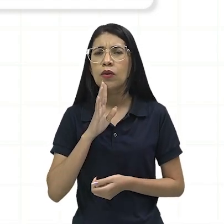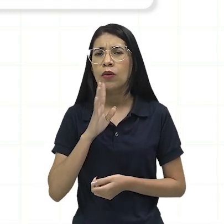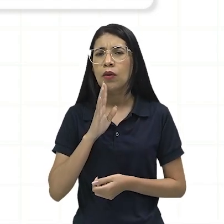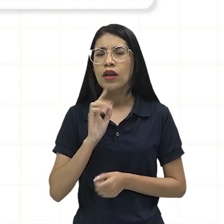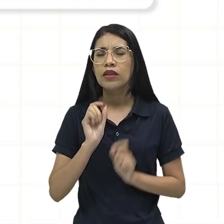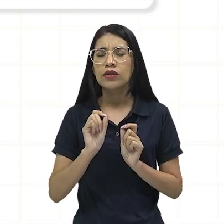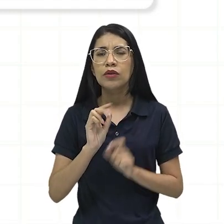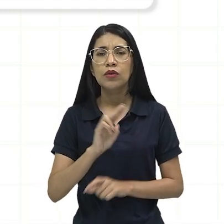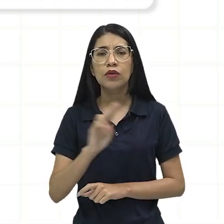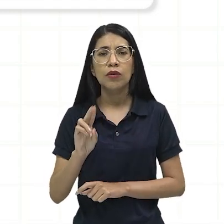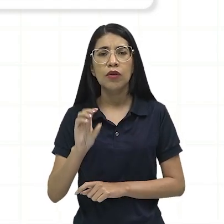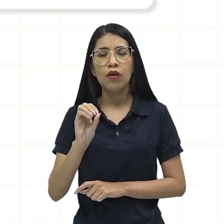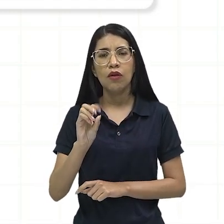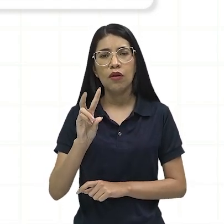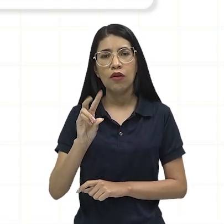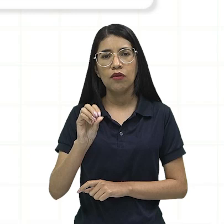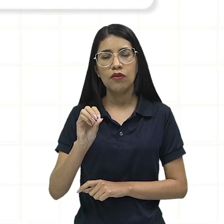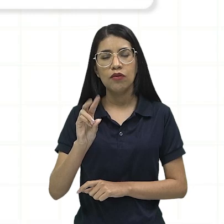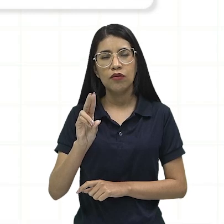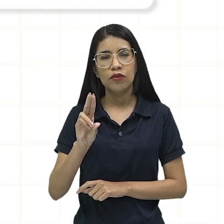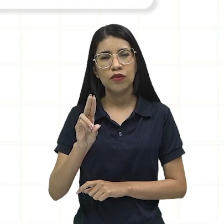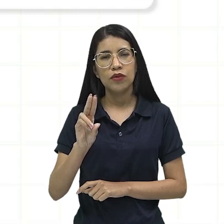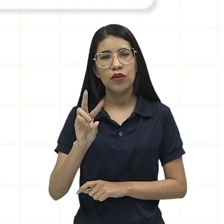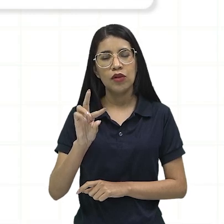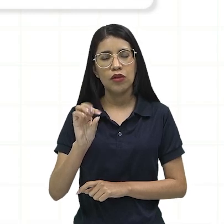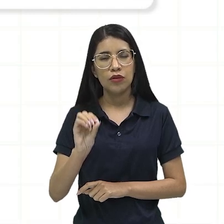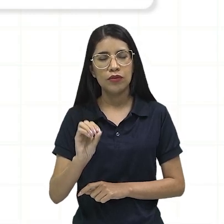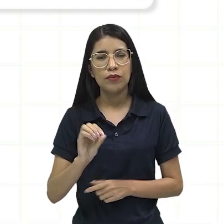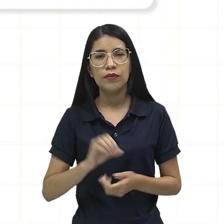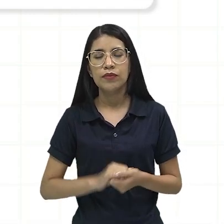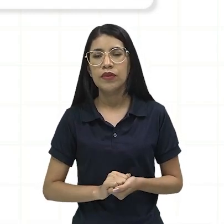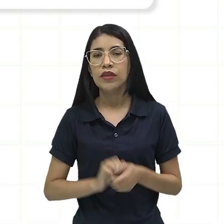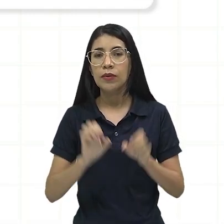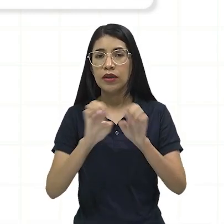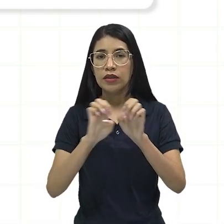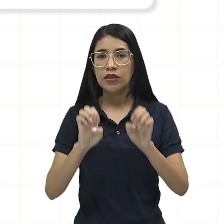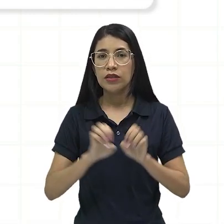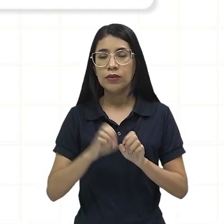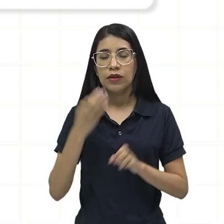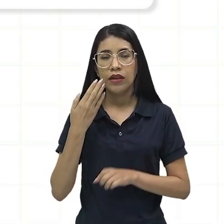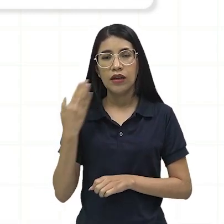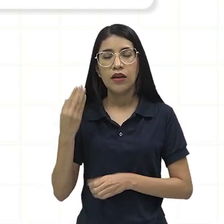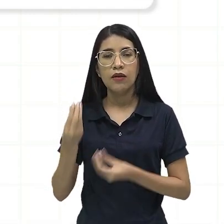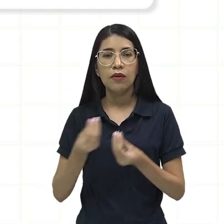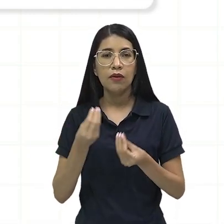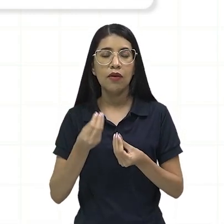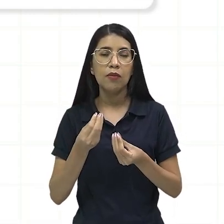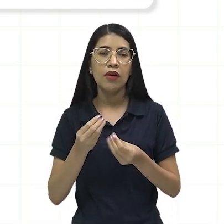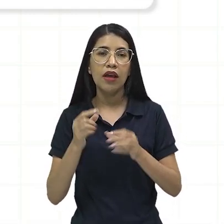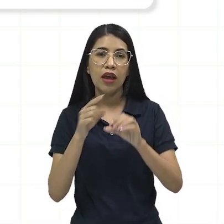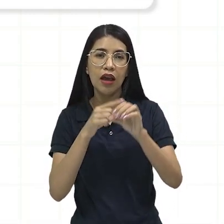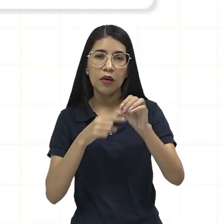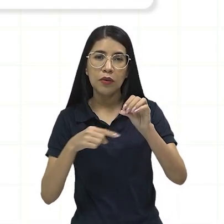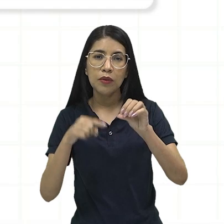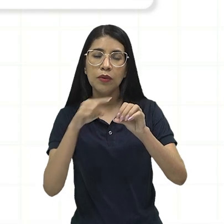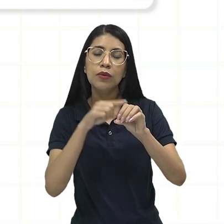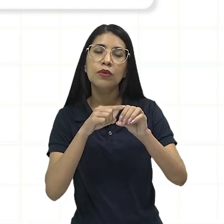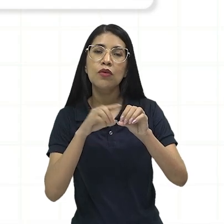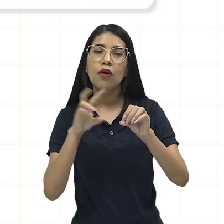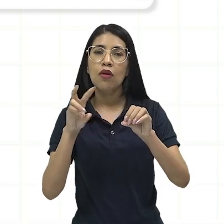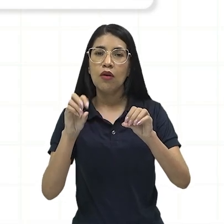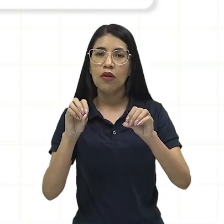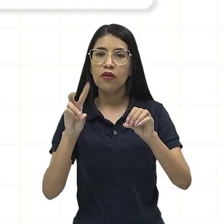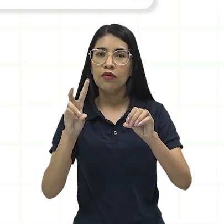mais pelo nome de óvulo, tá? Então essa estrutura aqui é a representação de um óvulo. Ele vai ser